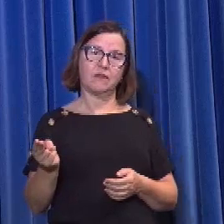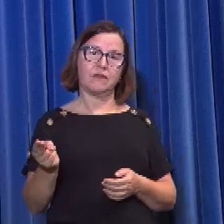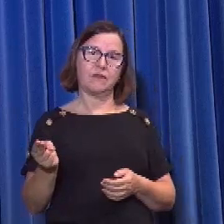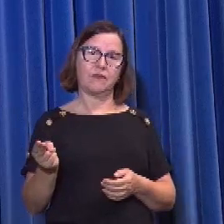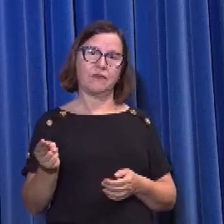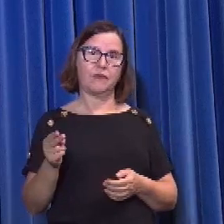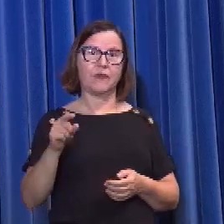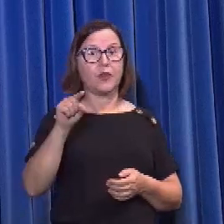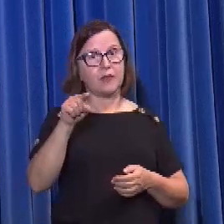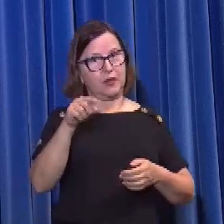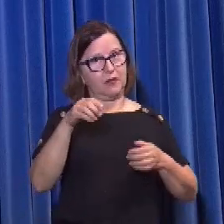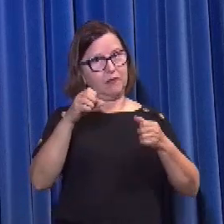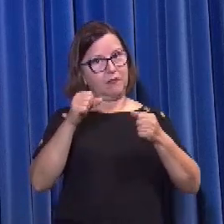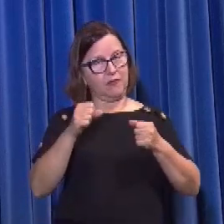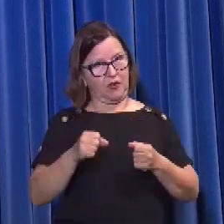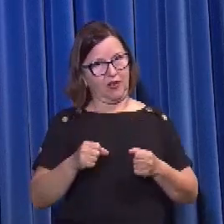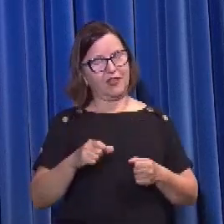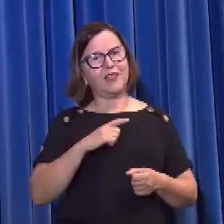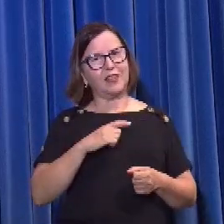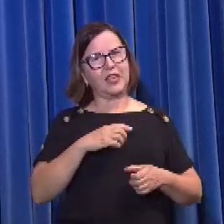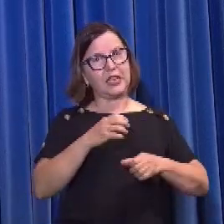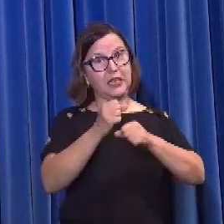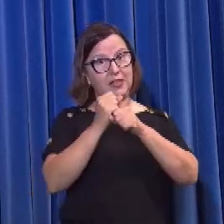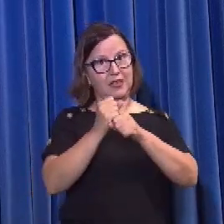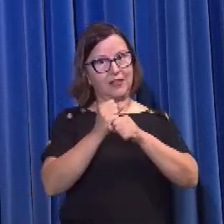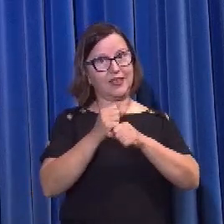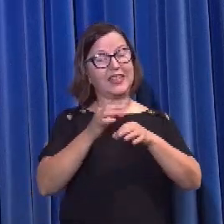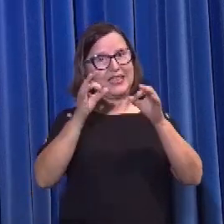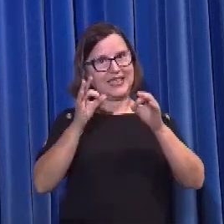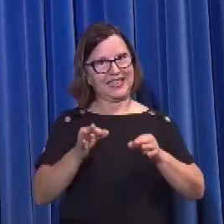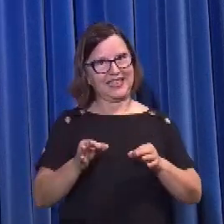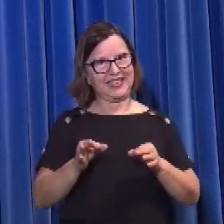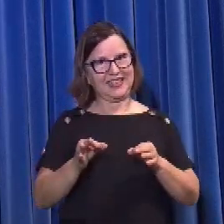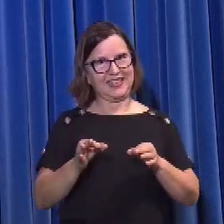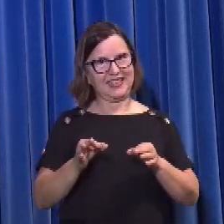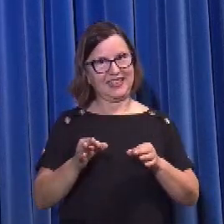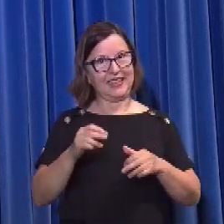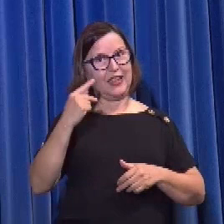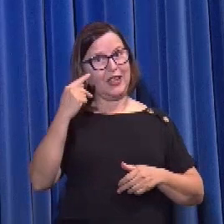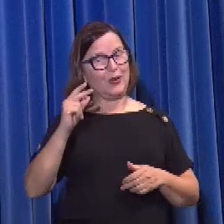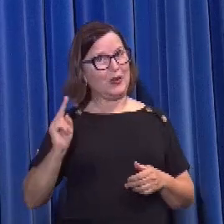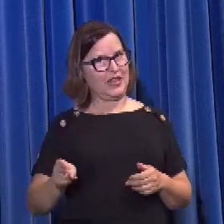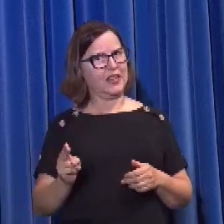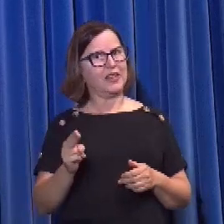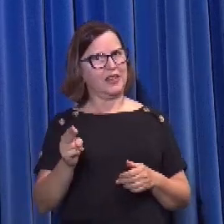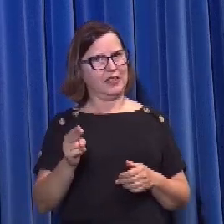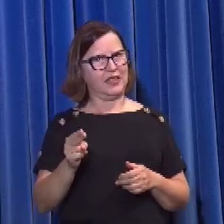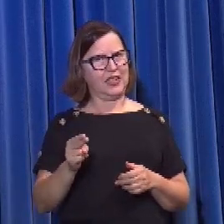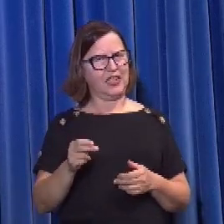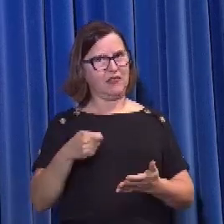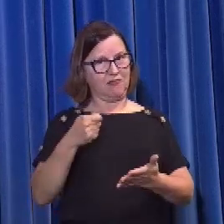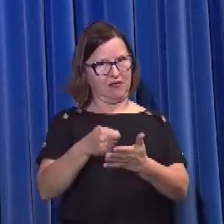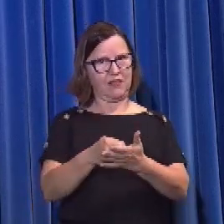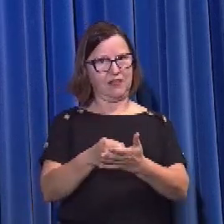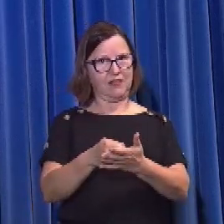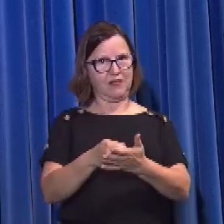Você pode ter a segurança e a certeza de que a tua eternidade está garantida?